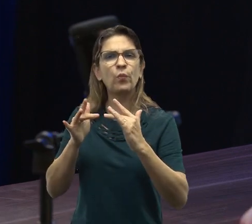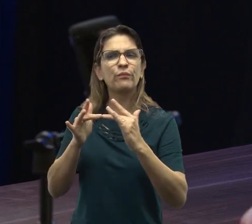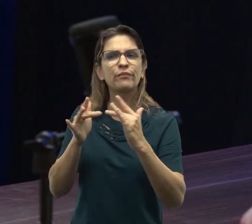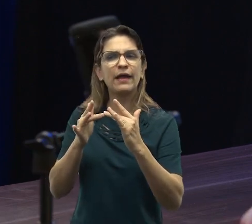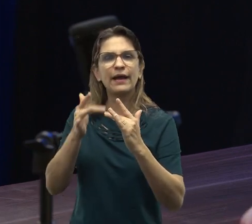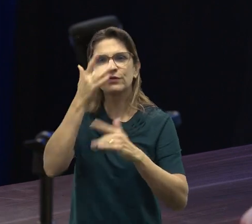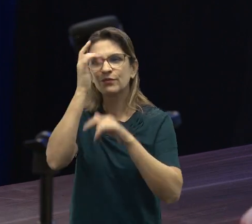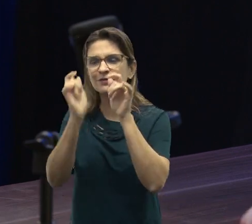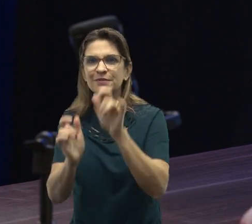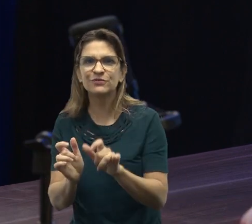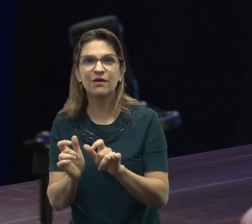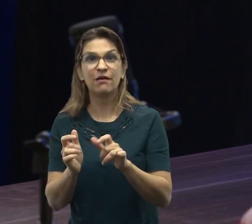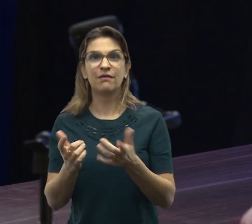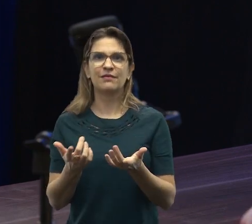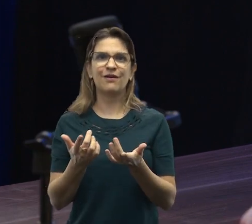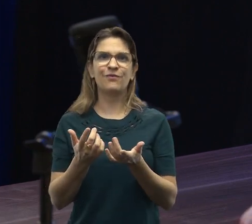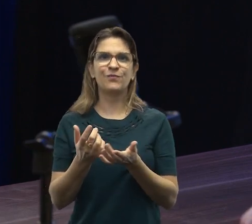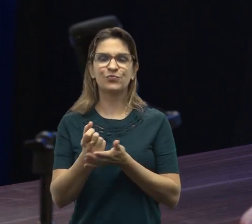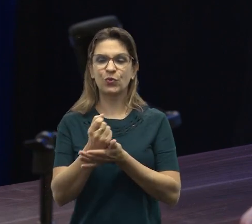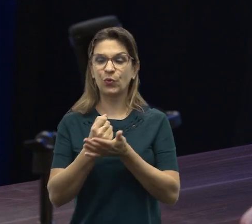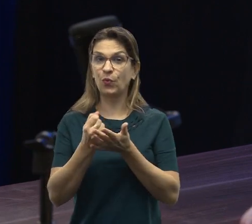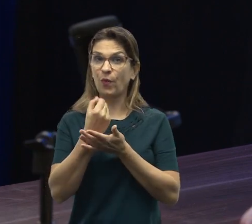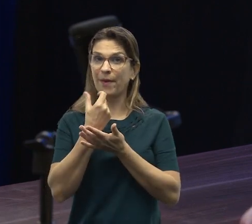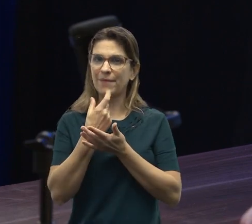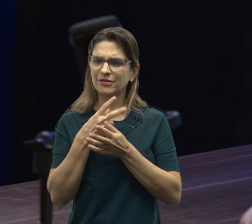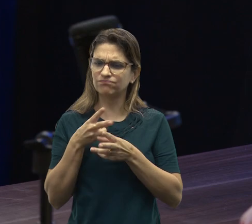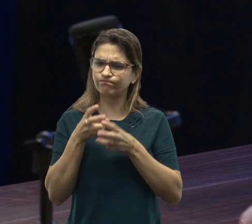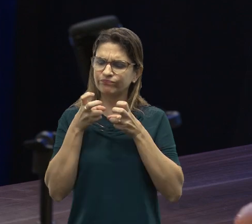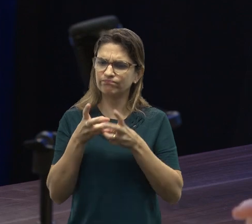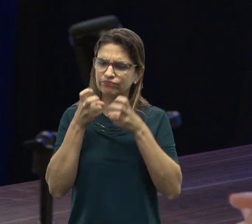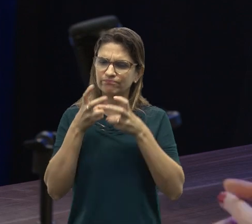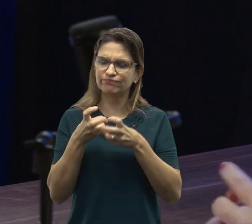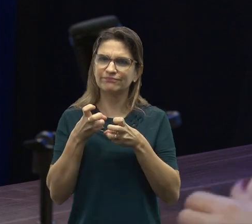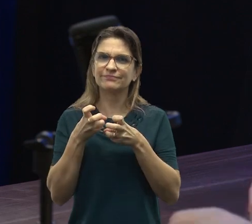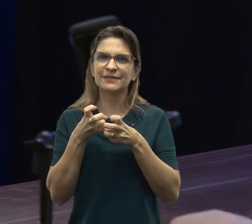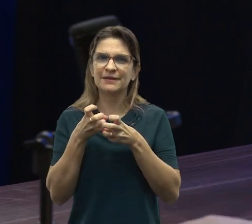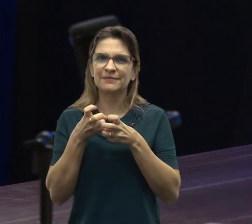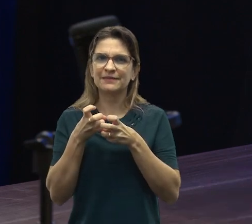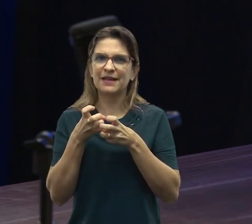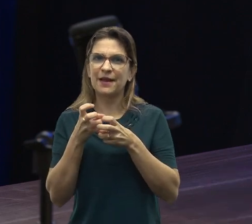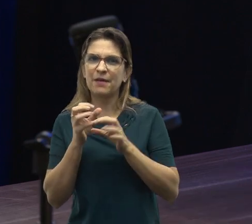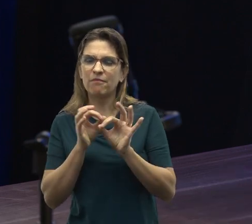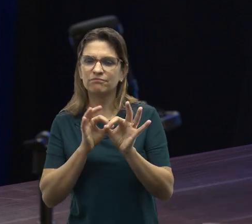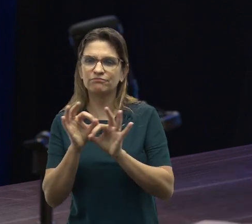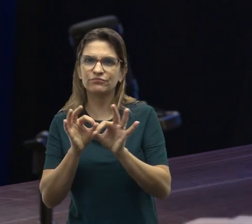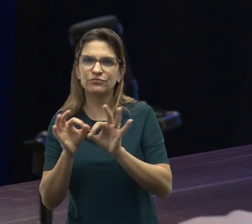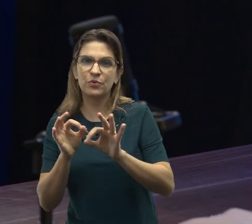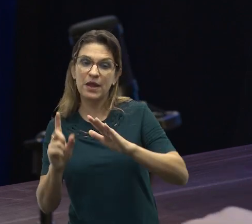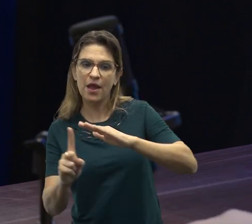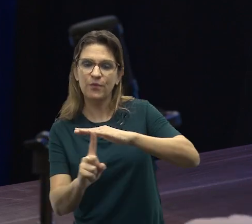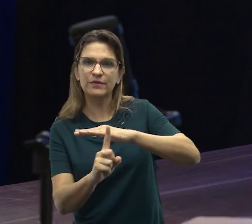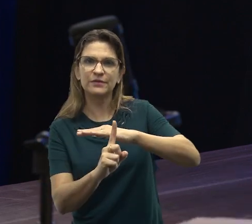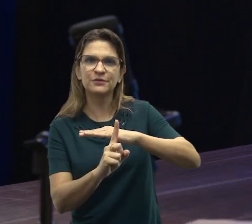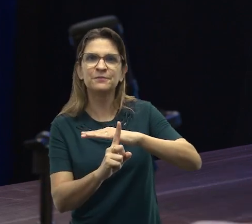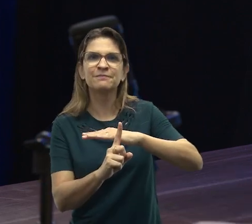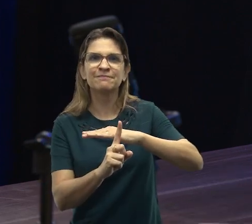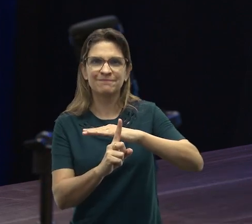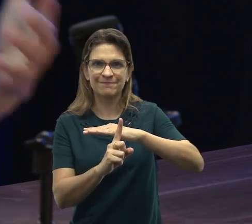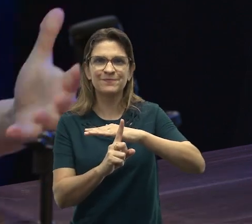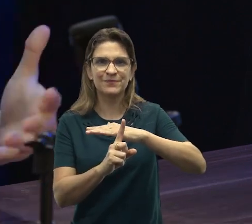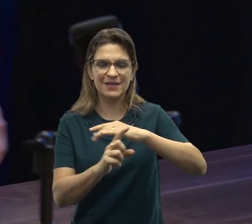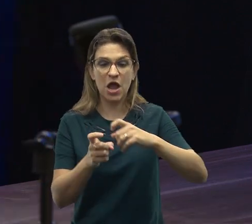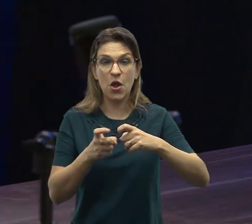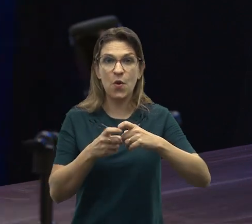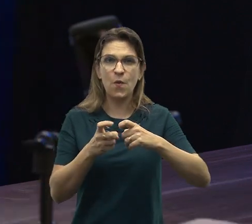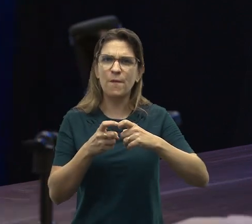personalidade de um remédio, de um medicamento, e aí você trata por similaridade. Você dá aquele remédio para que aquele remédio possa realmente acalmar os